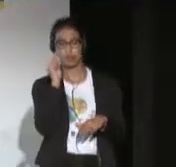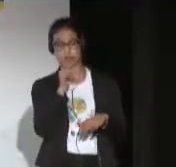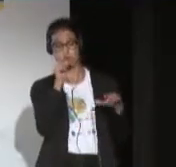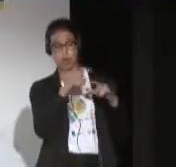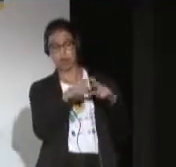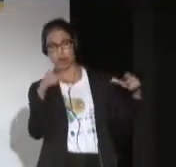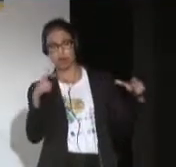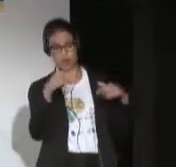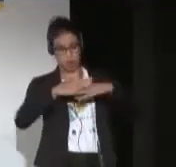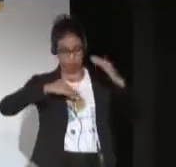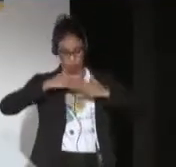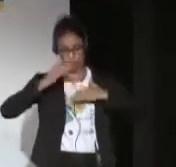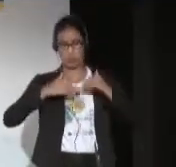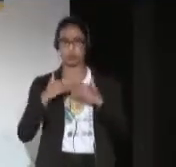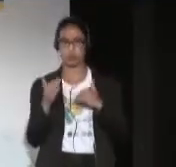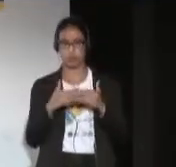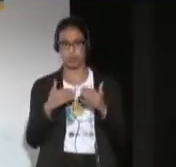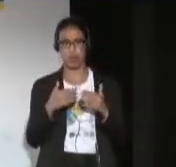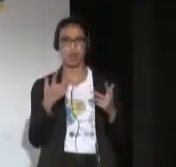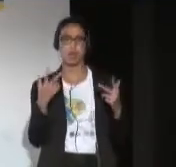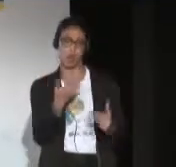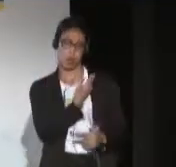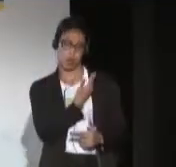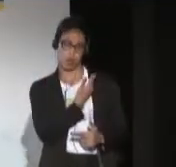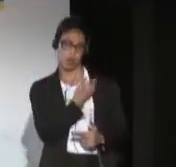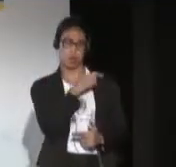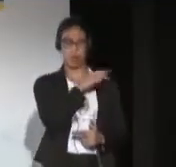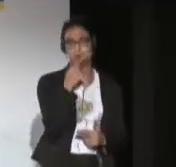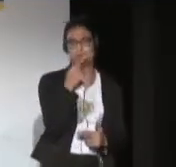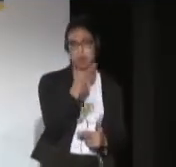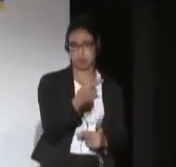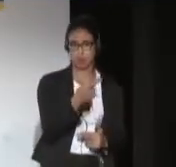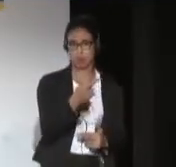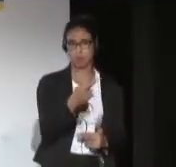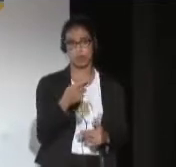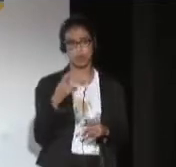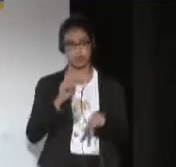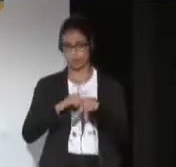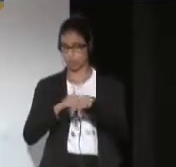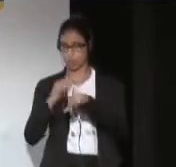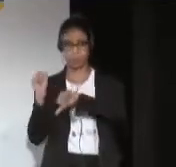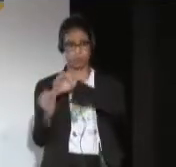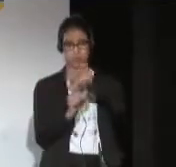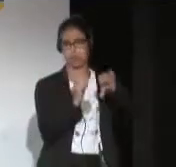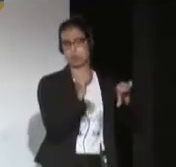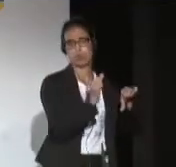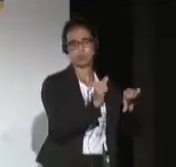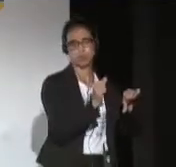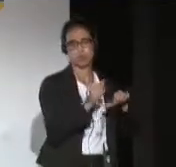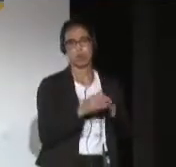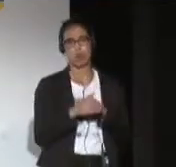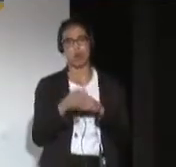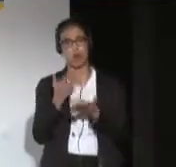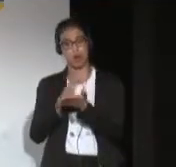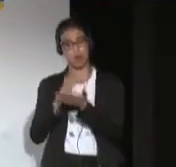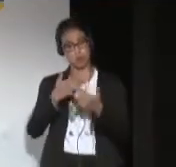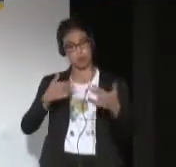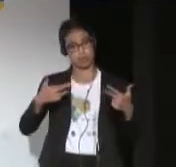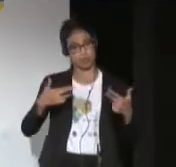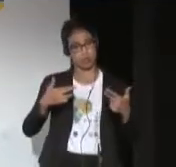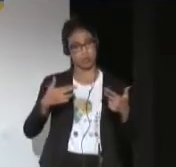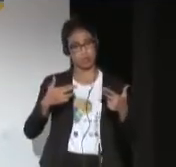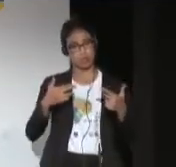das competências. E o que eu acho que a minha colega falou de um jeito muito eloquente é que os tempos mudam, né? Algumas coisas se tornam mais